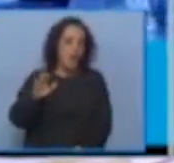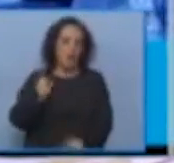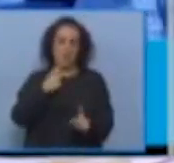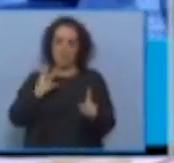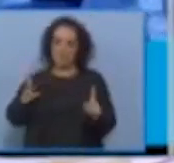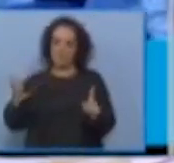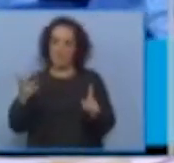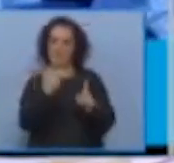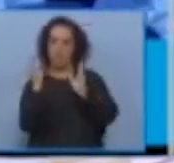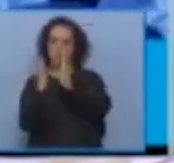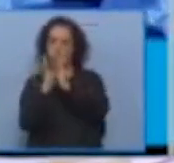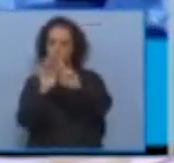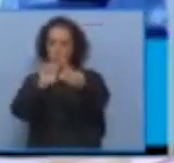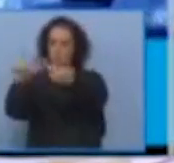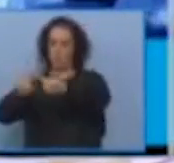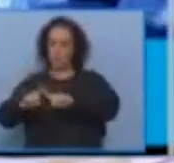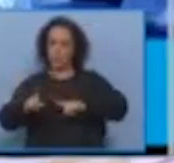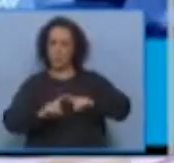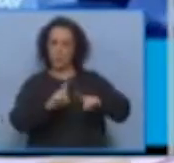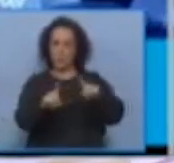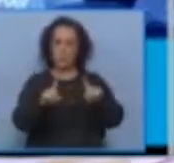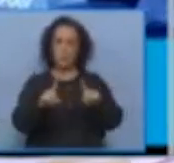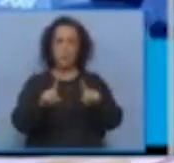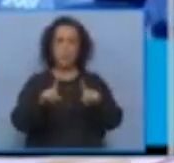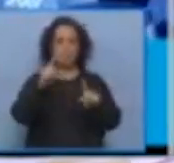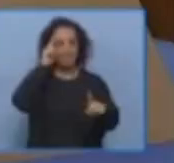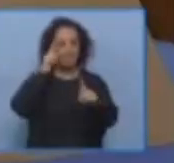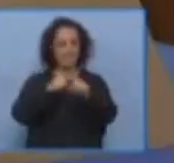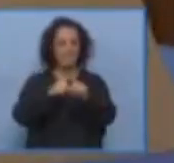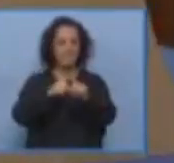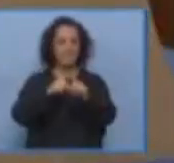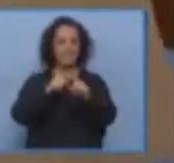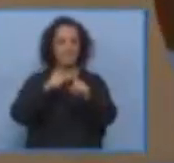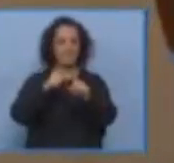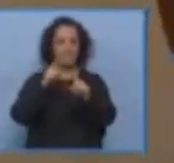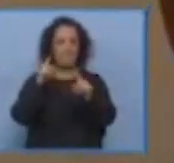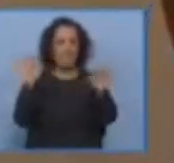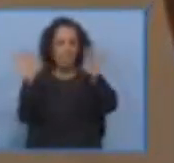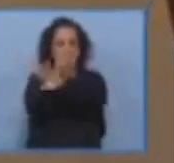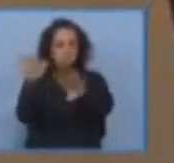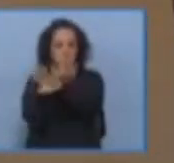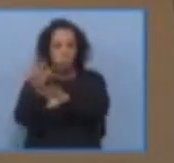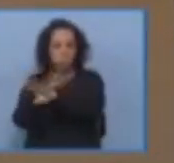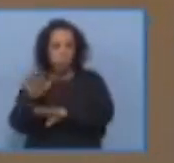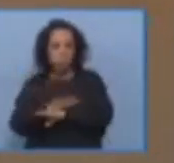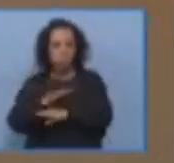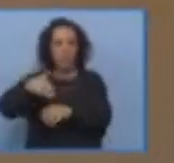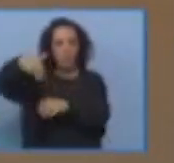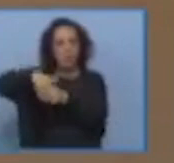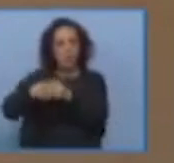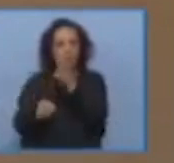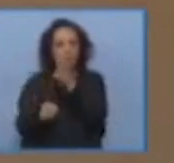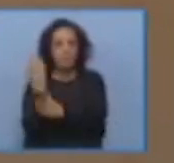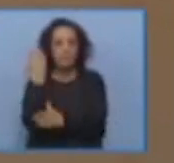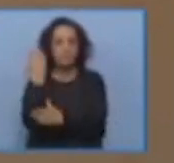de igrejas altamente proselitistas e que têm na sua gênese